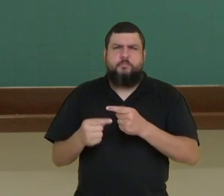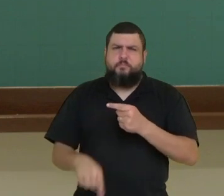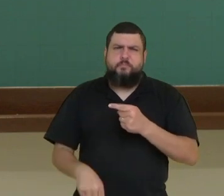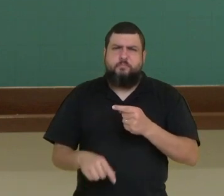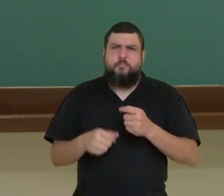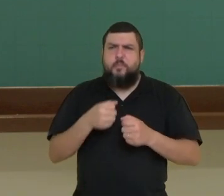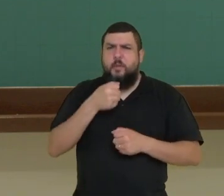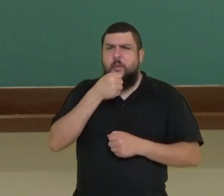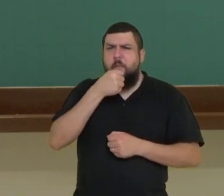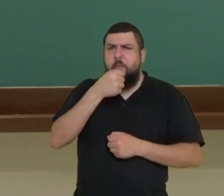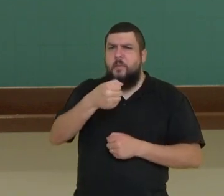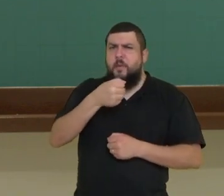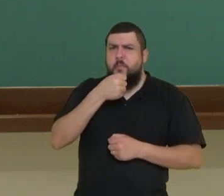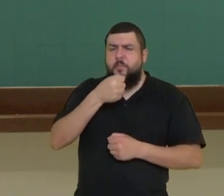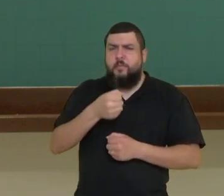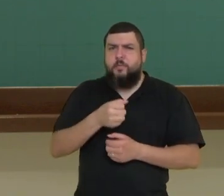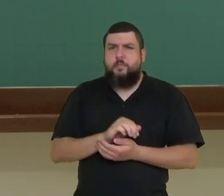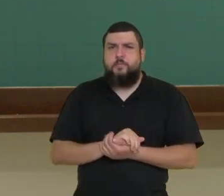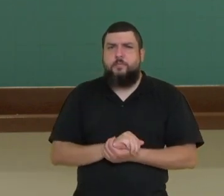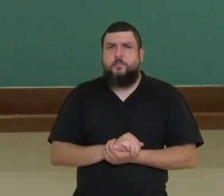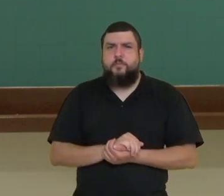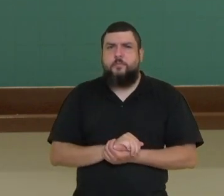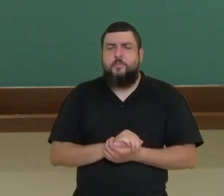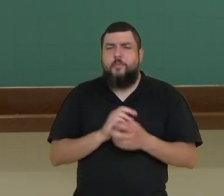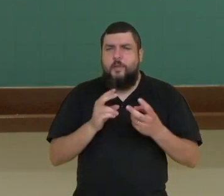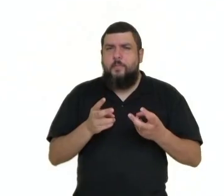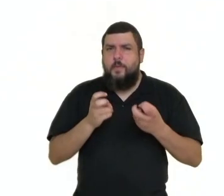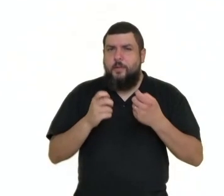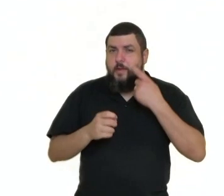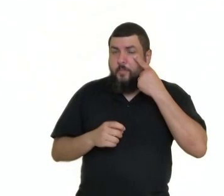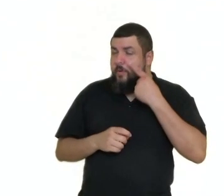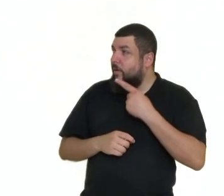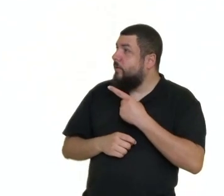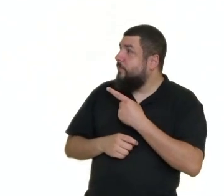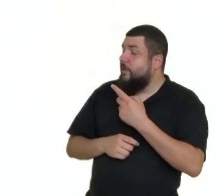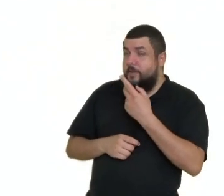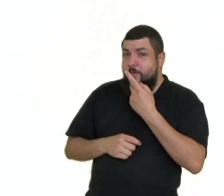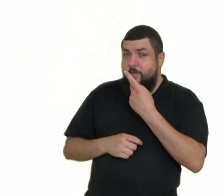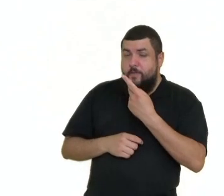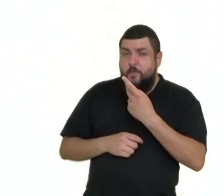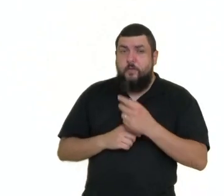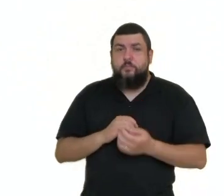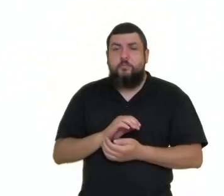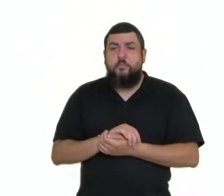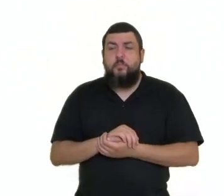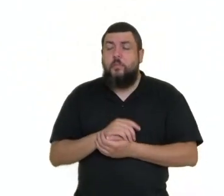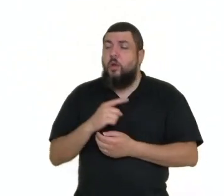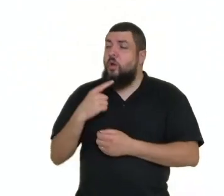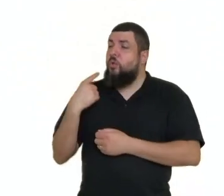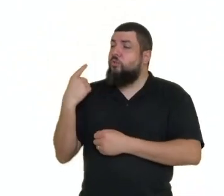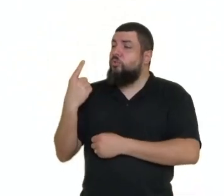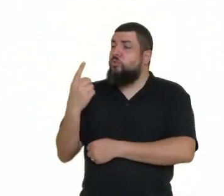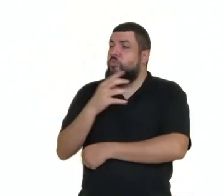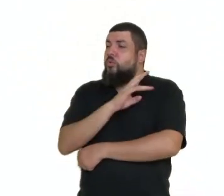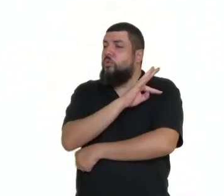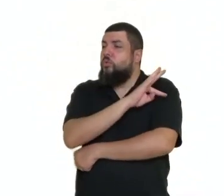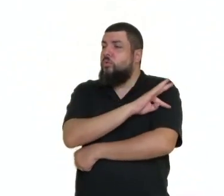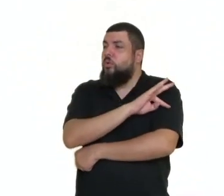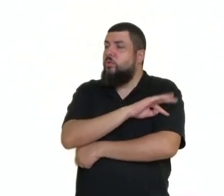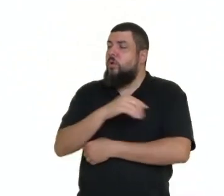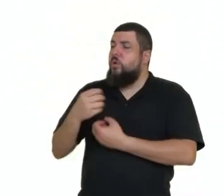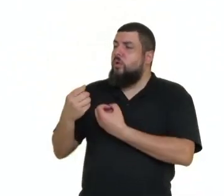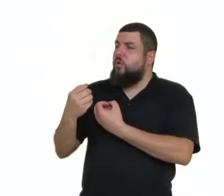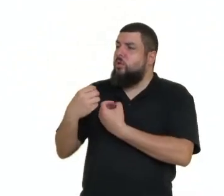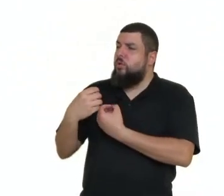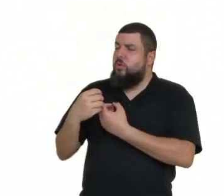entrevista. Perceba que ele coloca assim: nosso treinador vaticinou que, com um trabalho de contenção